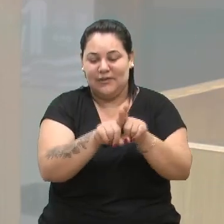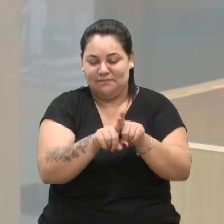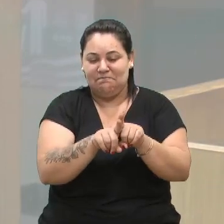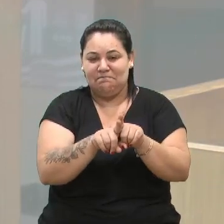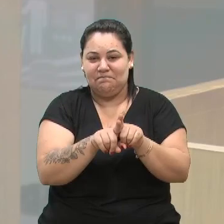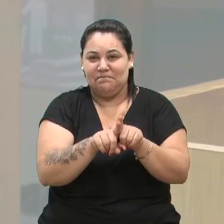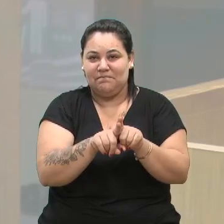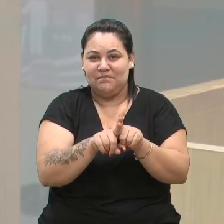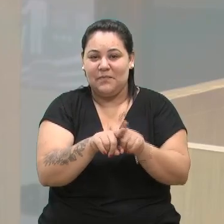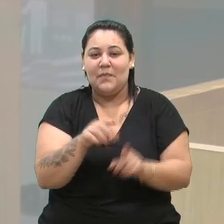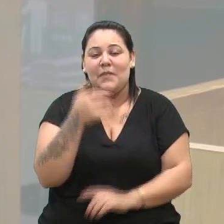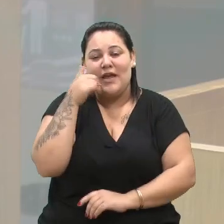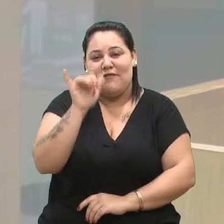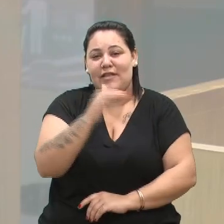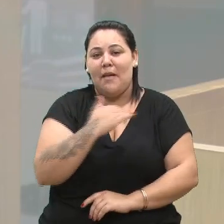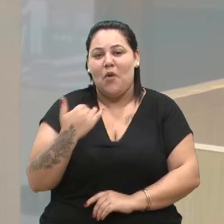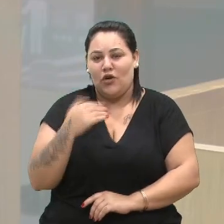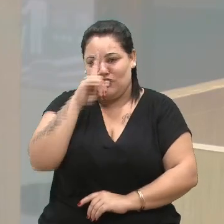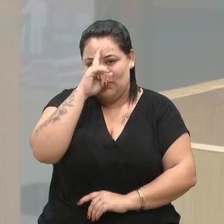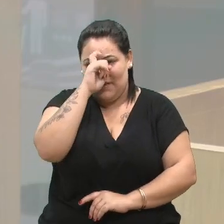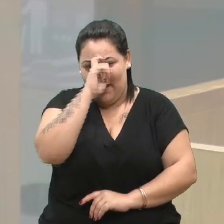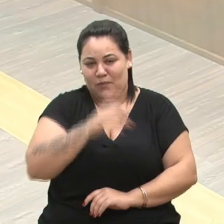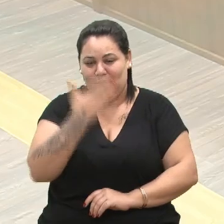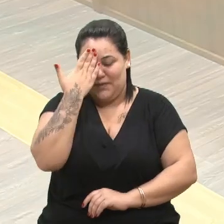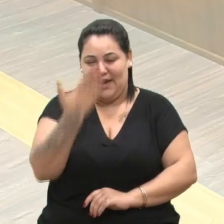levar alguém aí ao hospital. Obrigado.